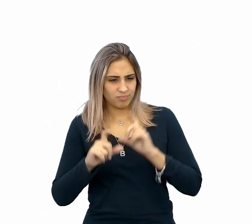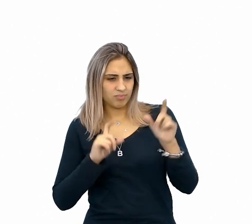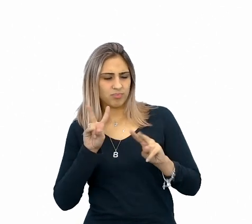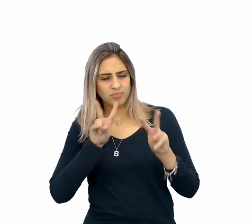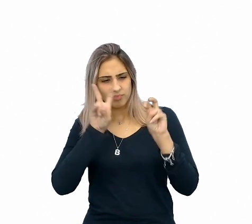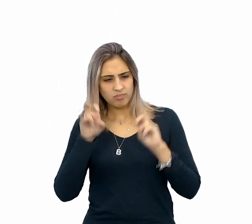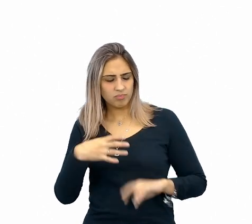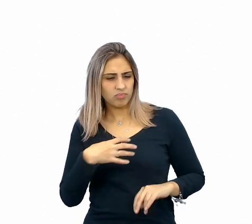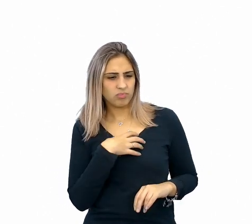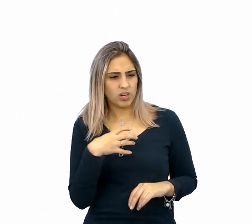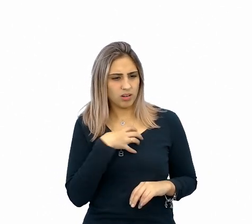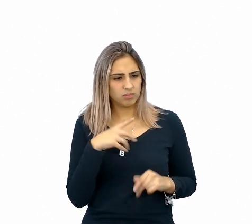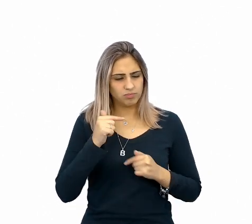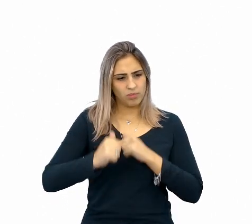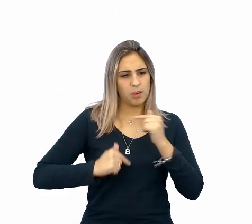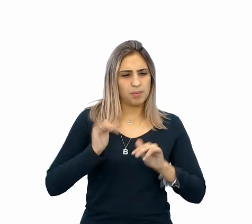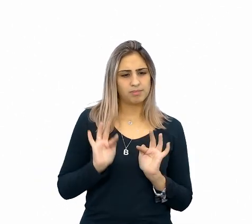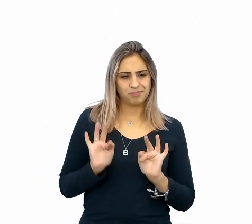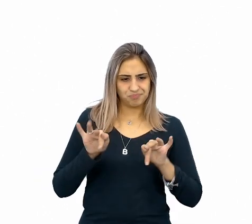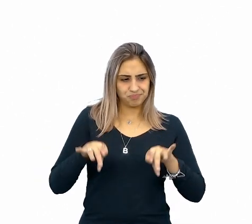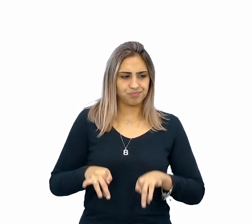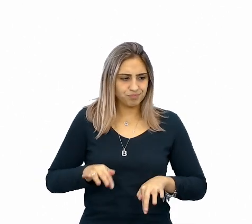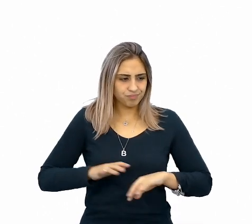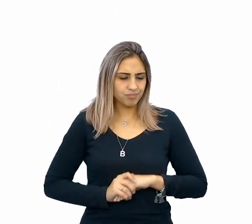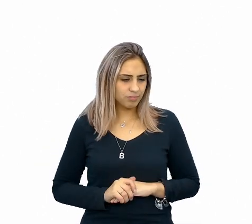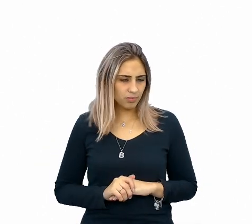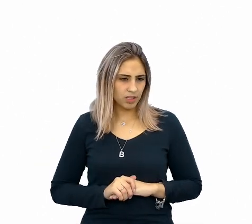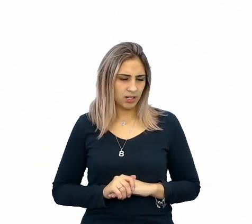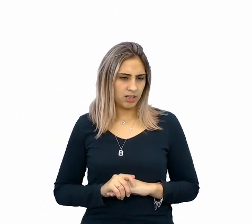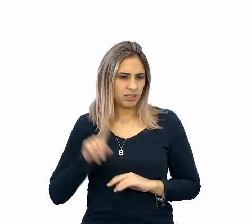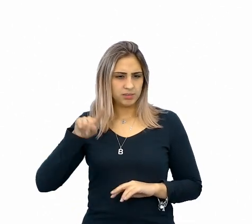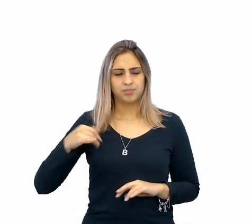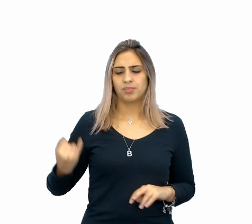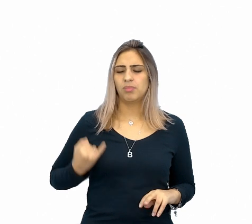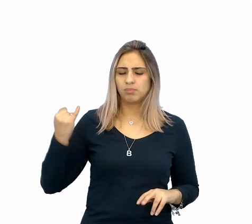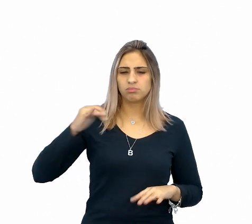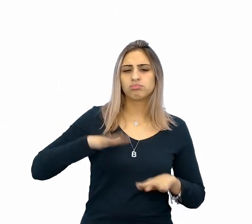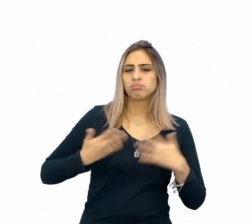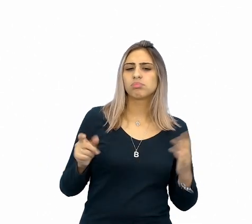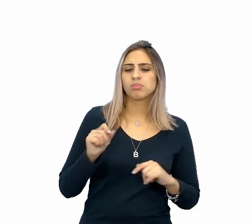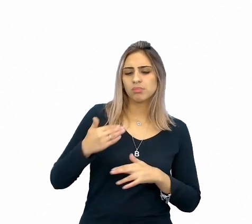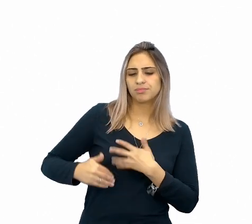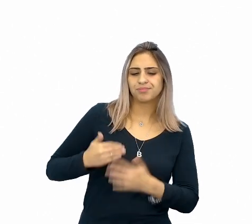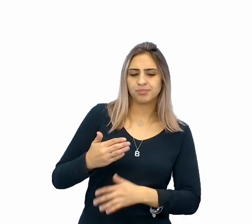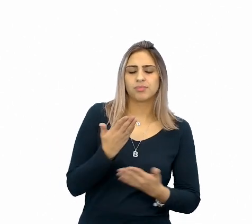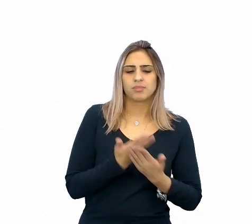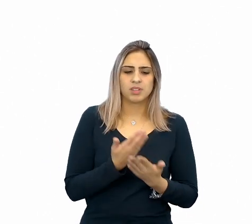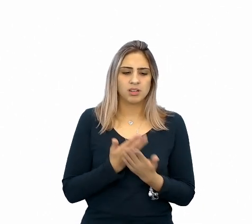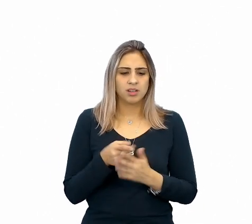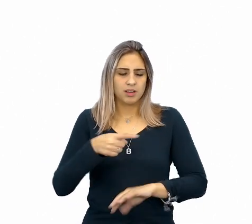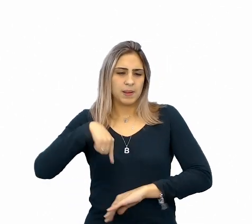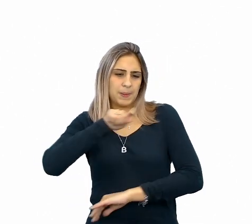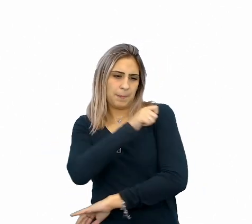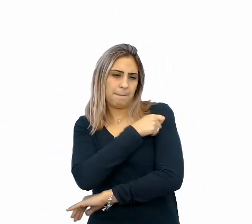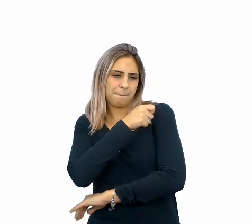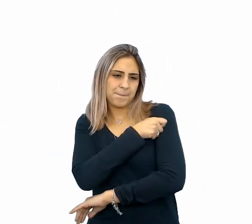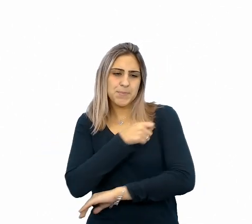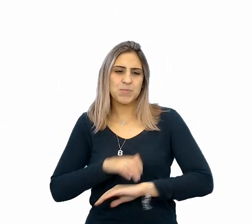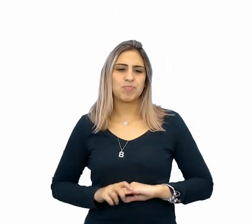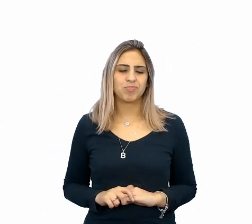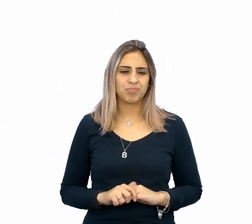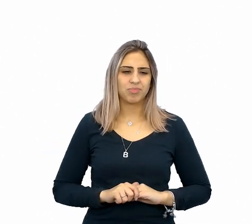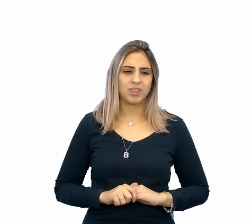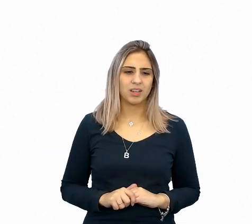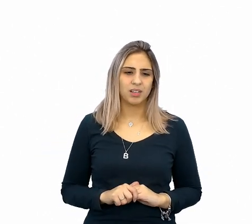sobre o formato do trabalho final. Então, é importante que, ao longo das aulas, os estudantes já possam